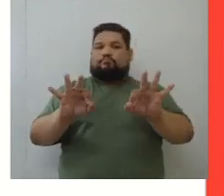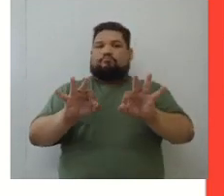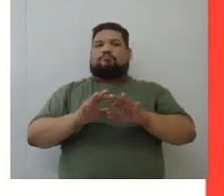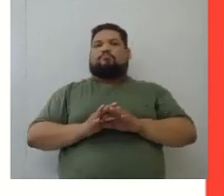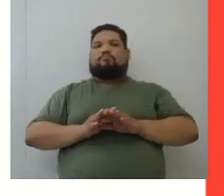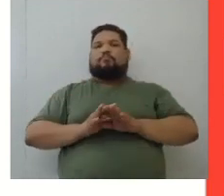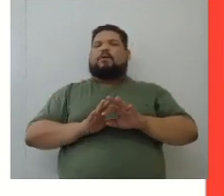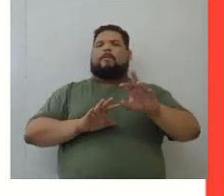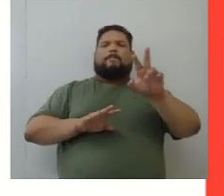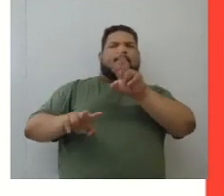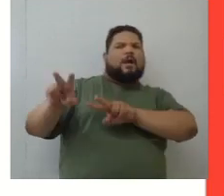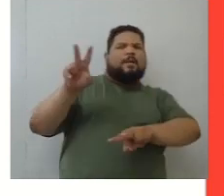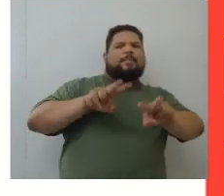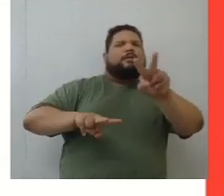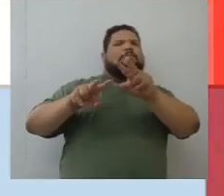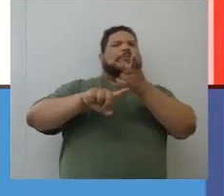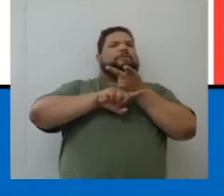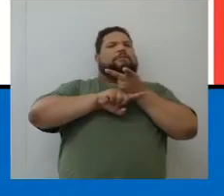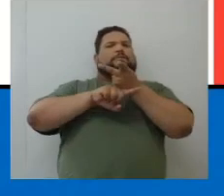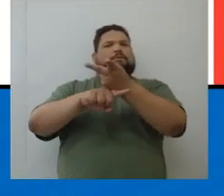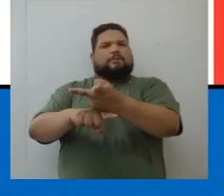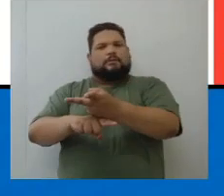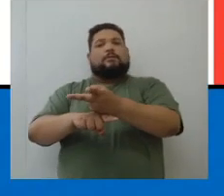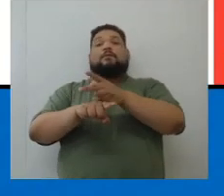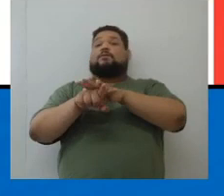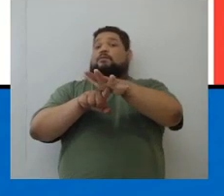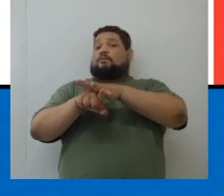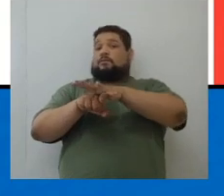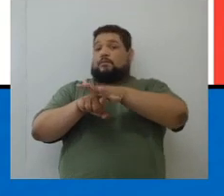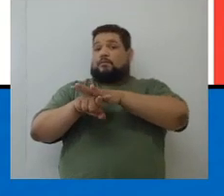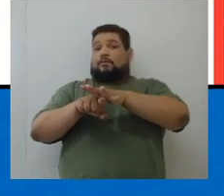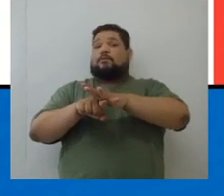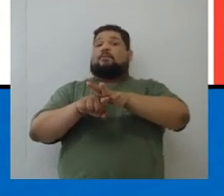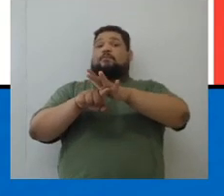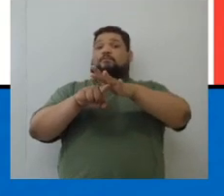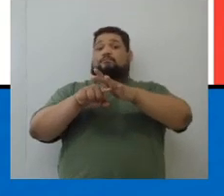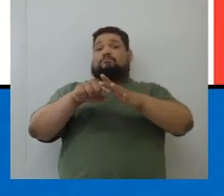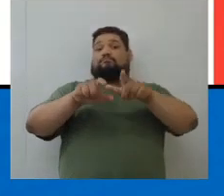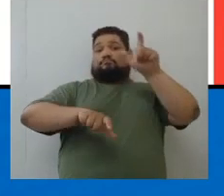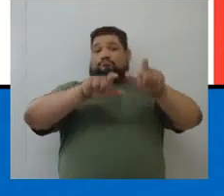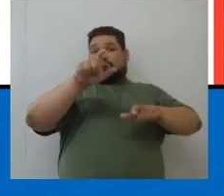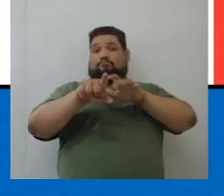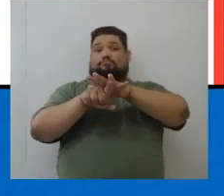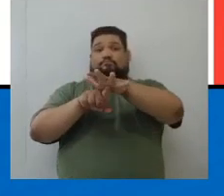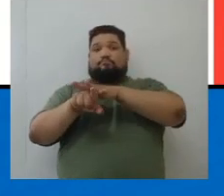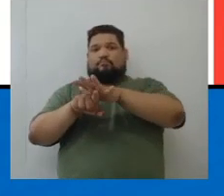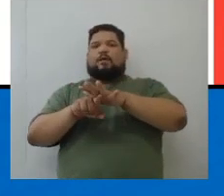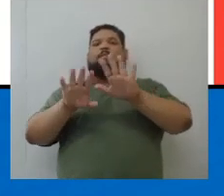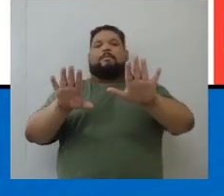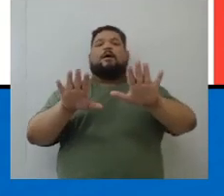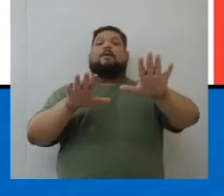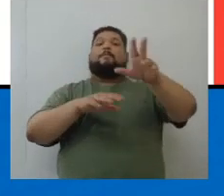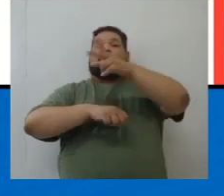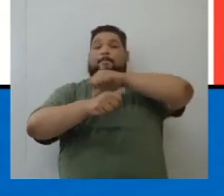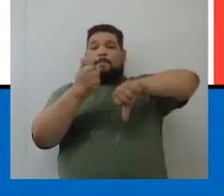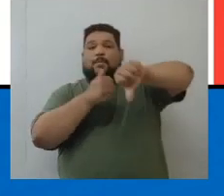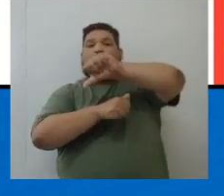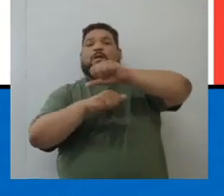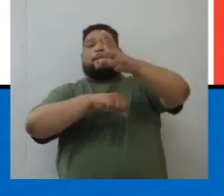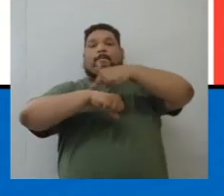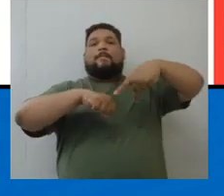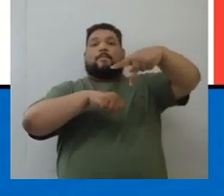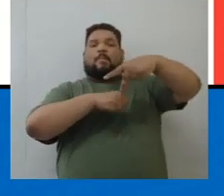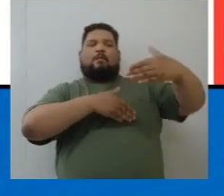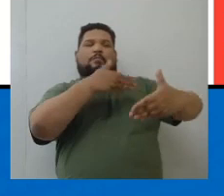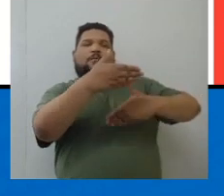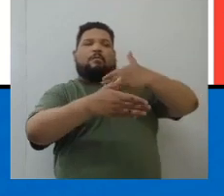né, observadas e buscadas por boa parte da população. Já países subdesenvolvidos apresentam um processo